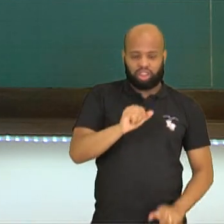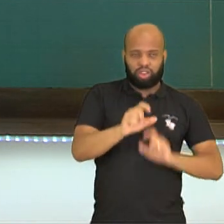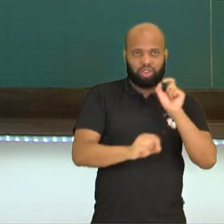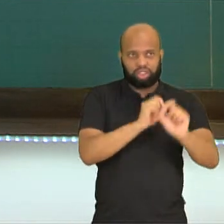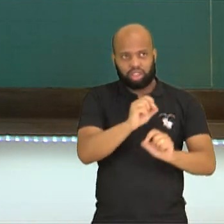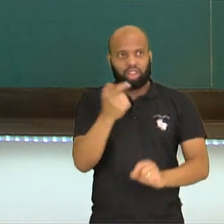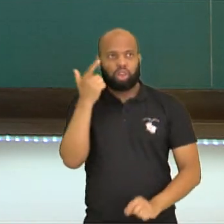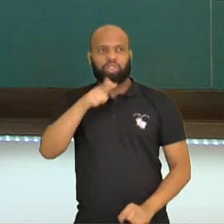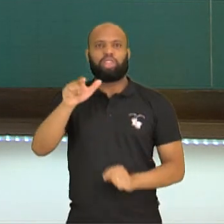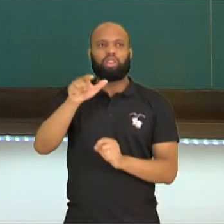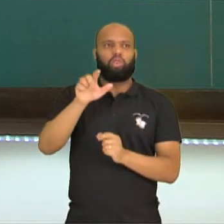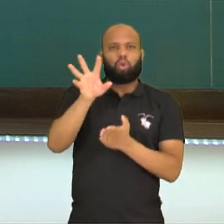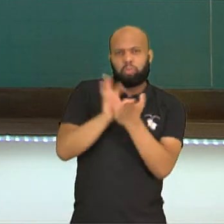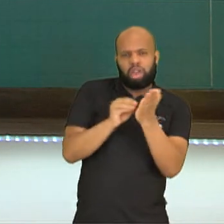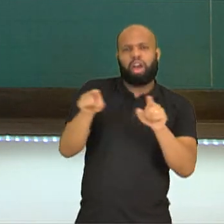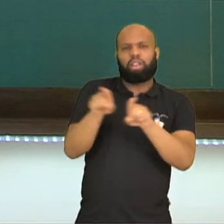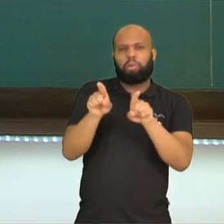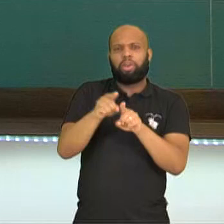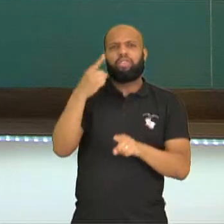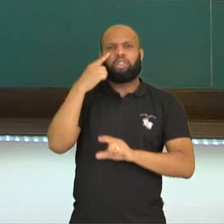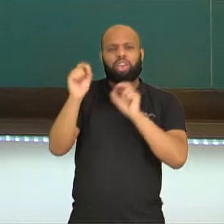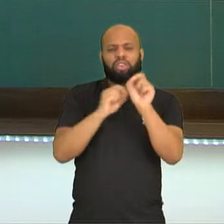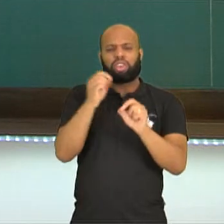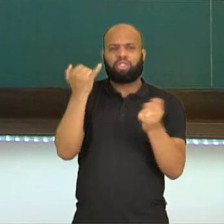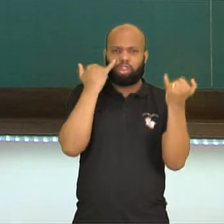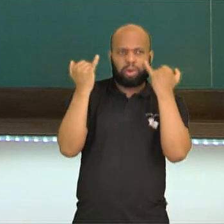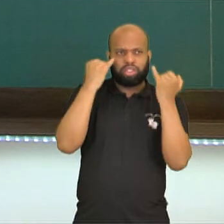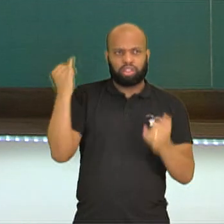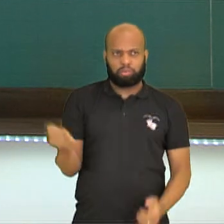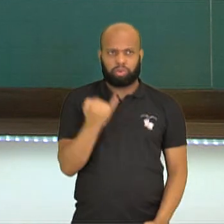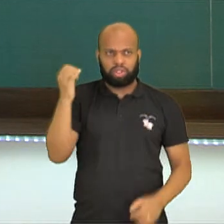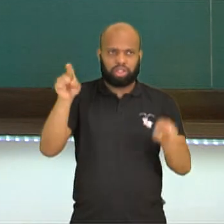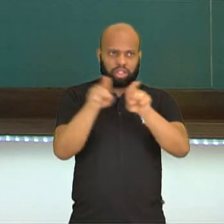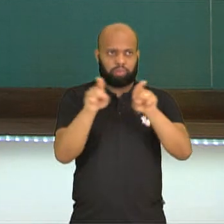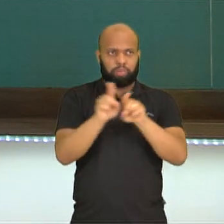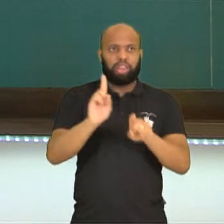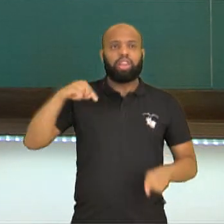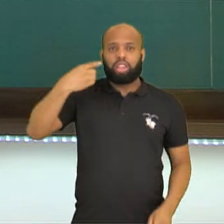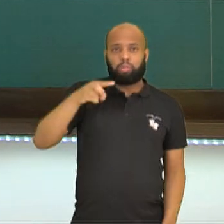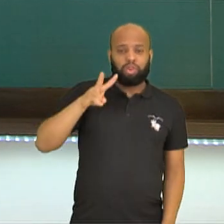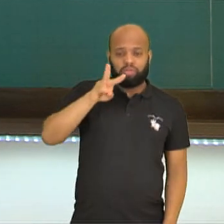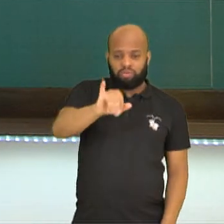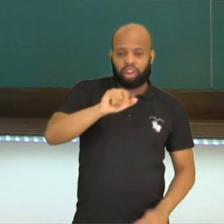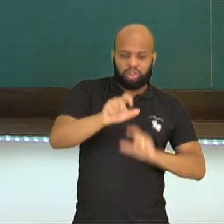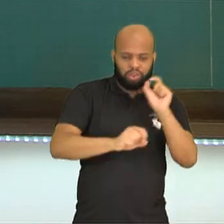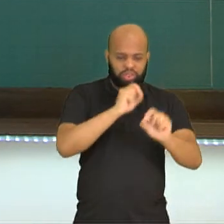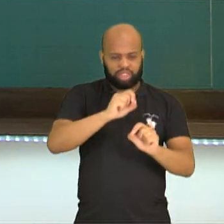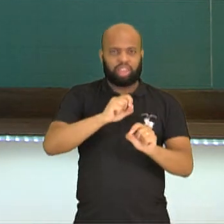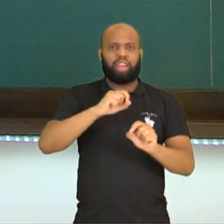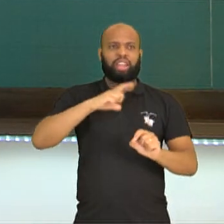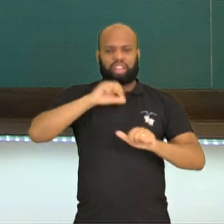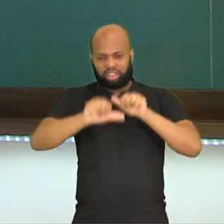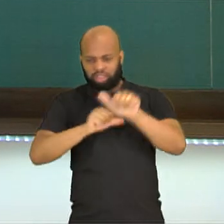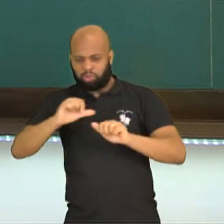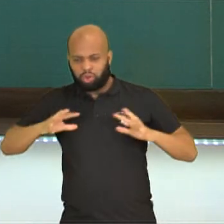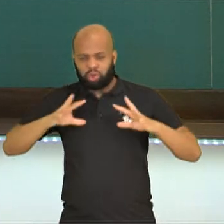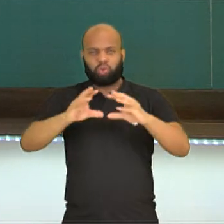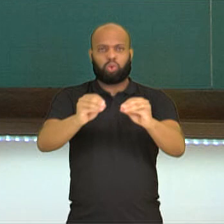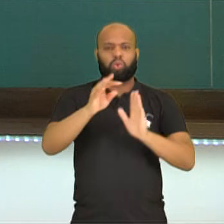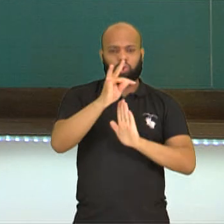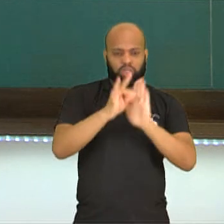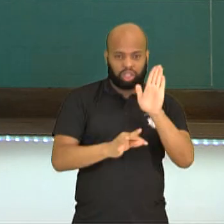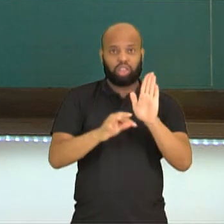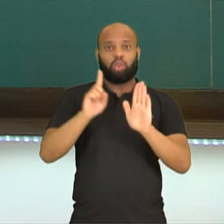assim copiá-lo e destacá-lo, circulá-lo, sublinhá-lo, né? Em seguida, transforme todo este trecho no máximo